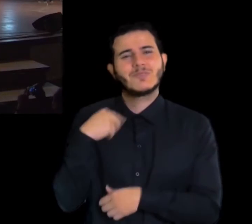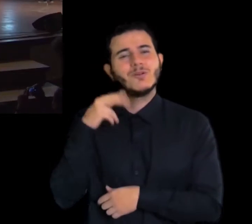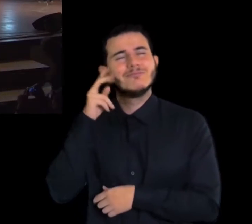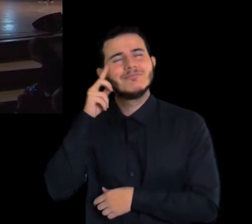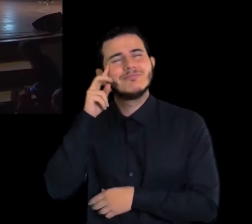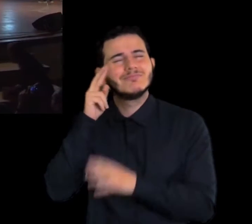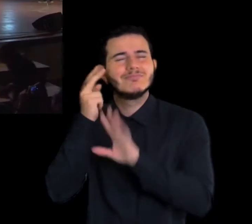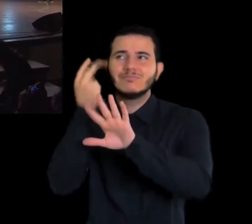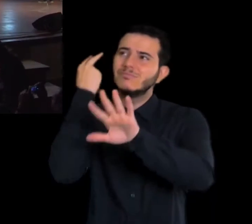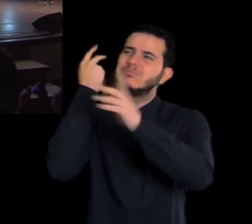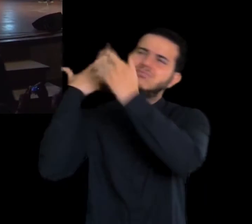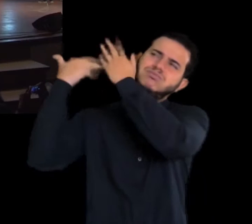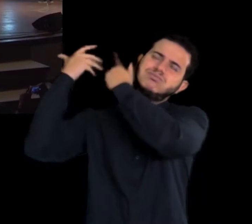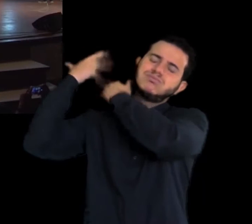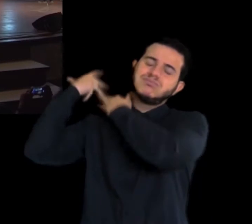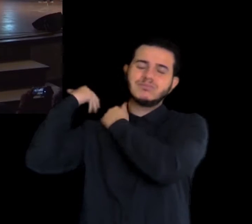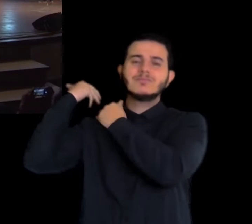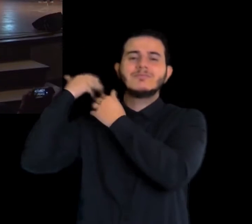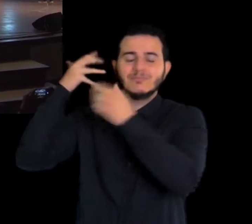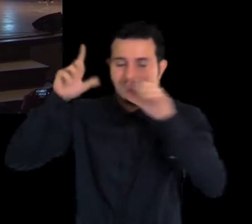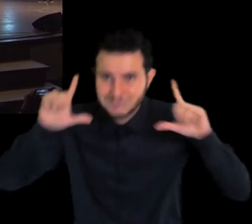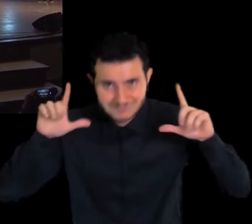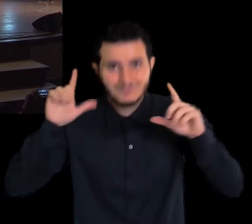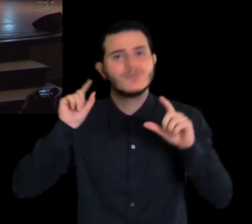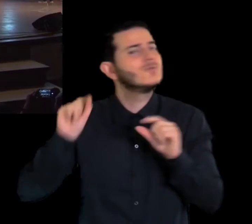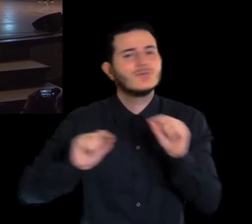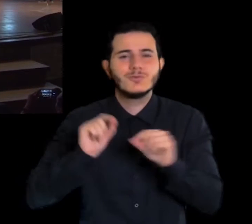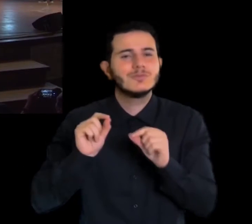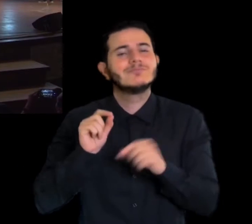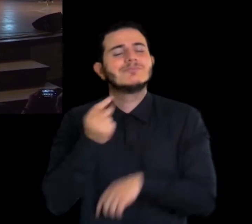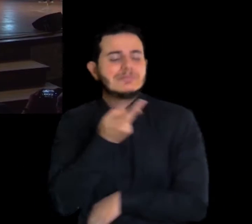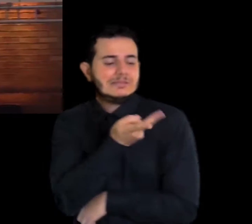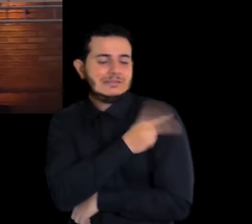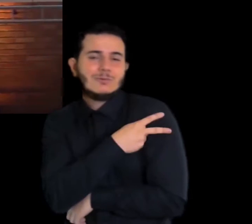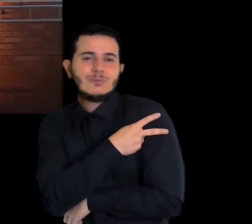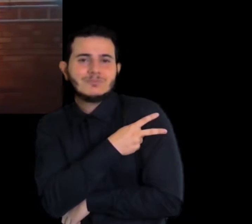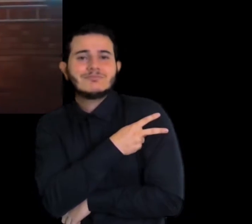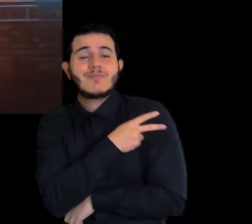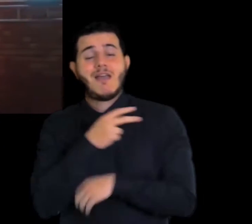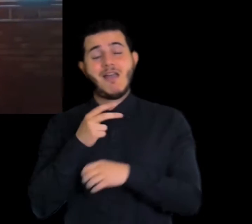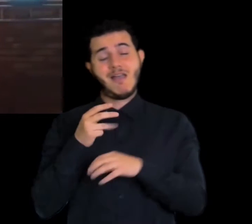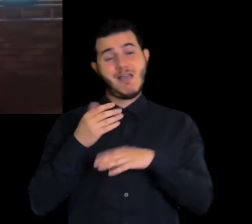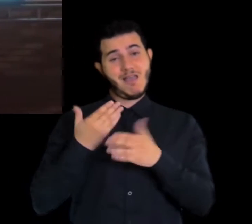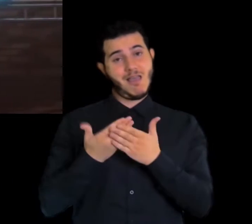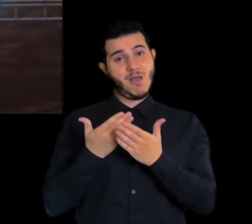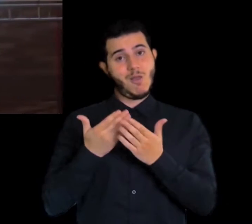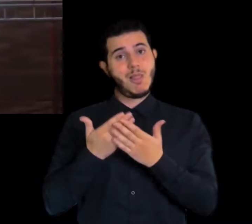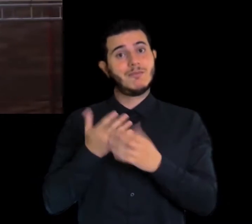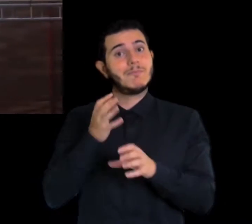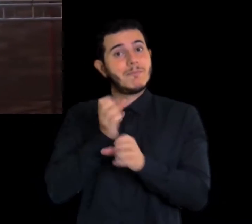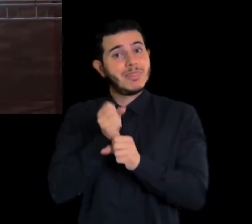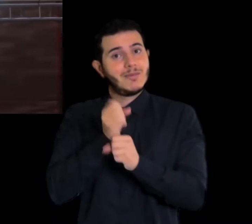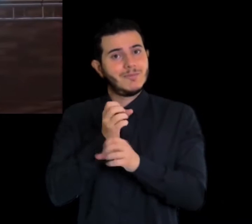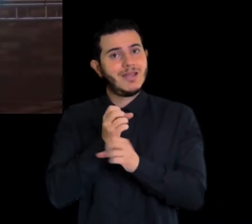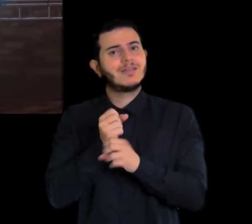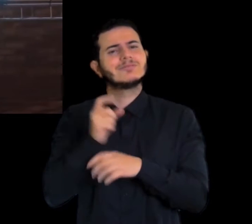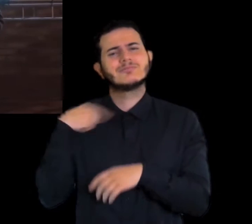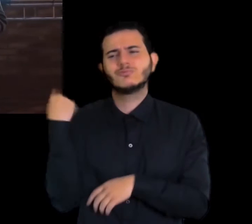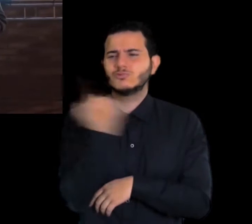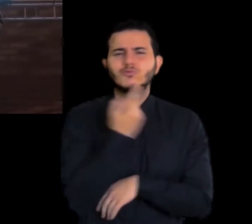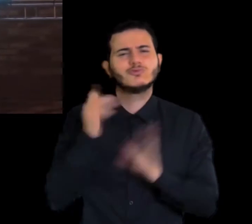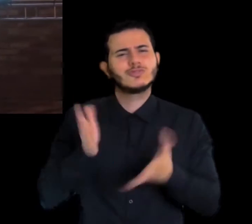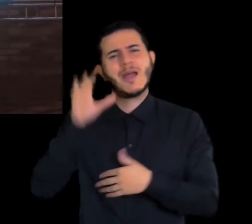2ª série, na aula de matemática, durante um aprendizado sobre tabuada, que todos